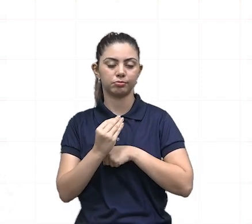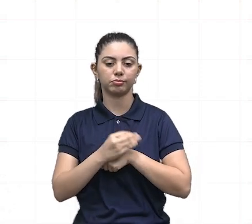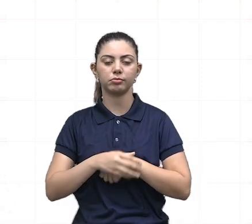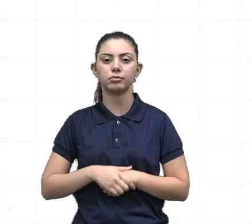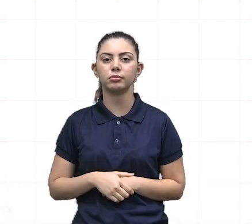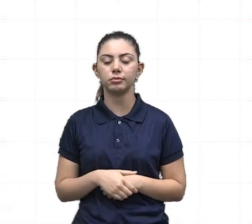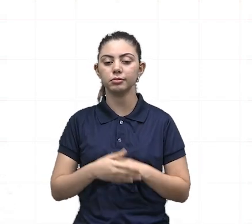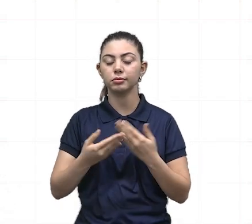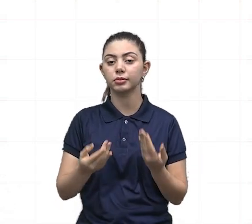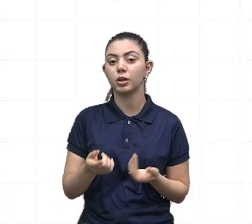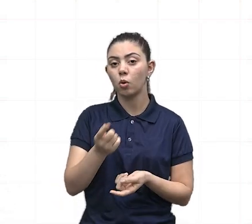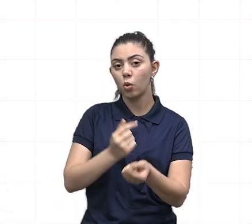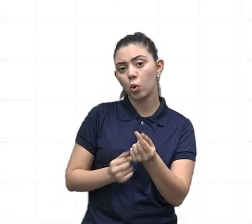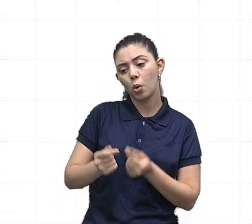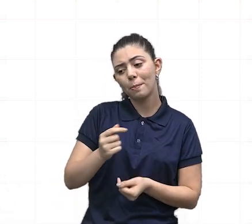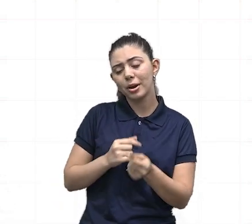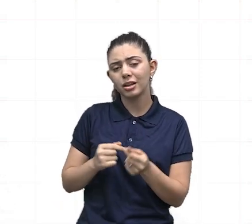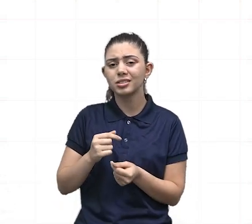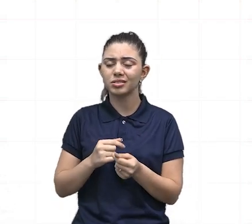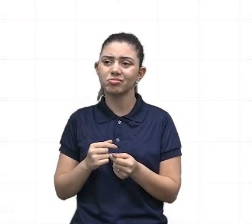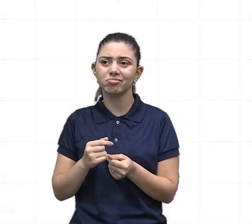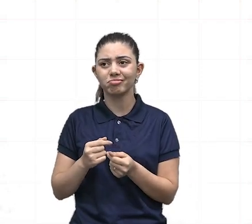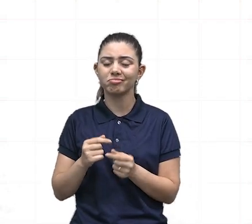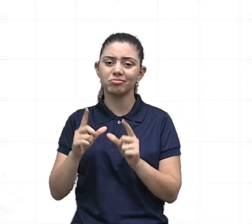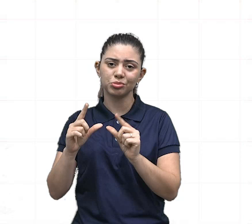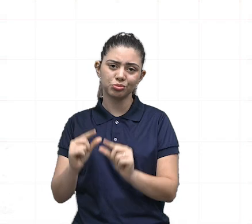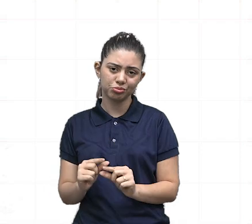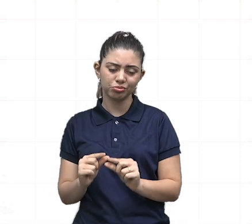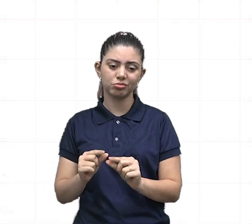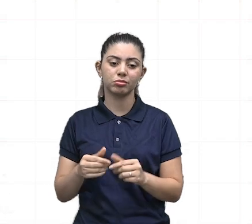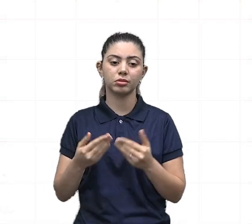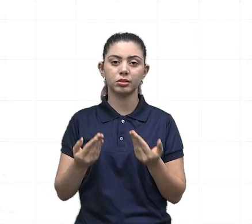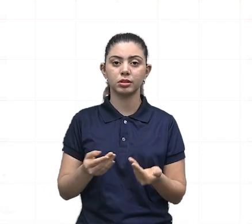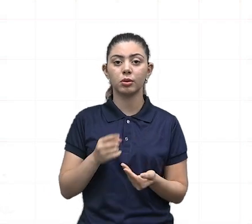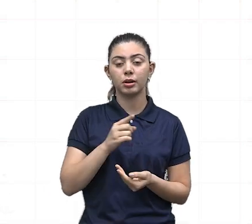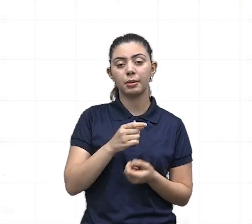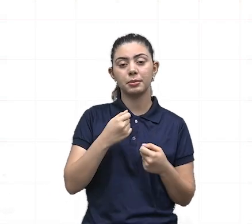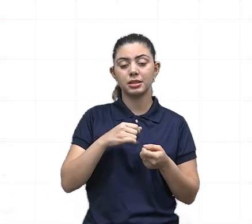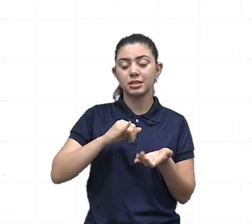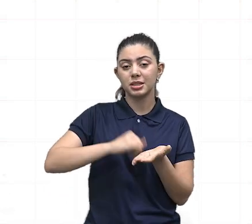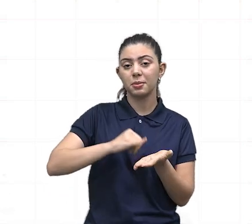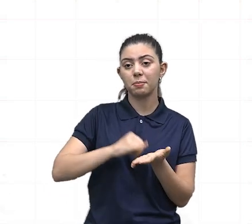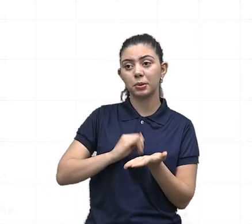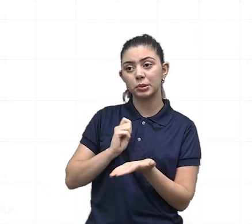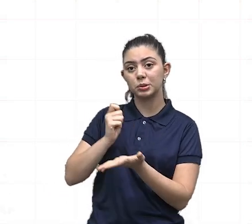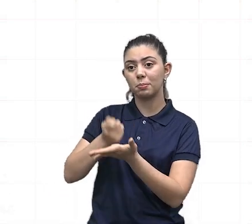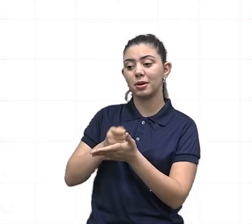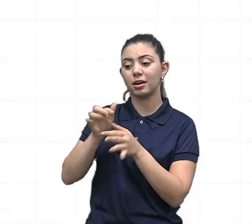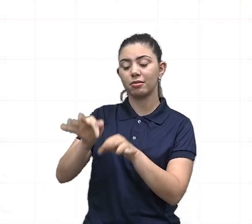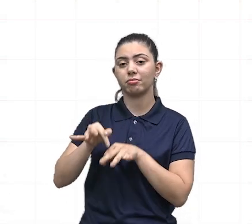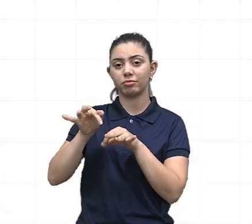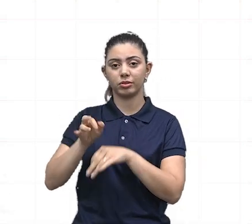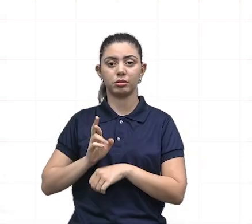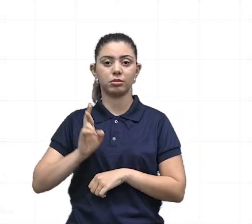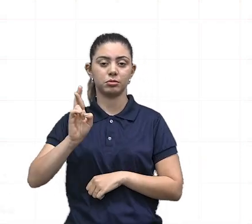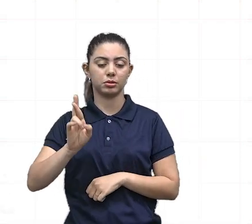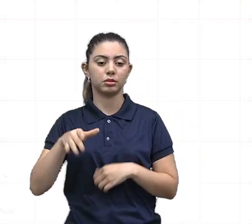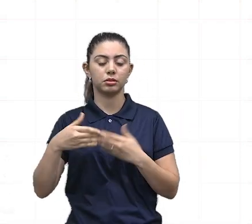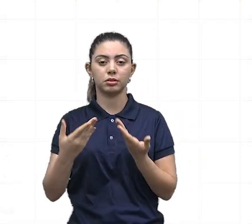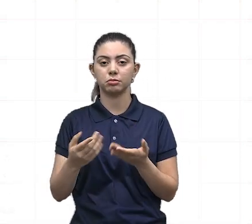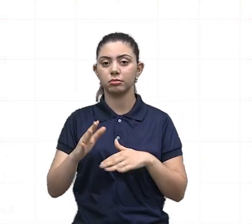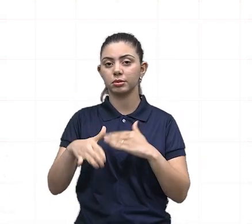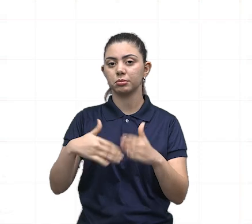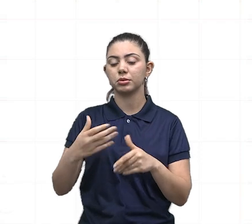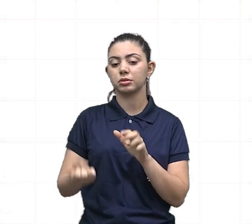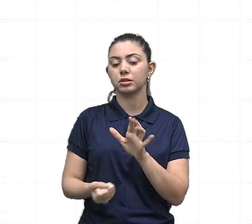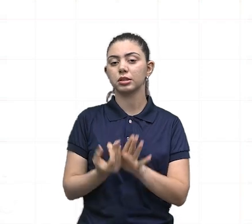O comércio era fraco, tá? Vassalos deveriam pagar impostos aos senhores feudais. Foi criado a